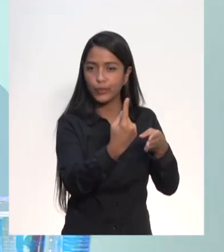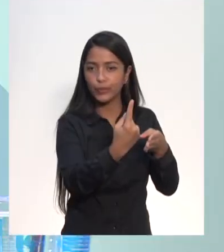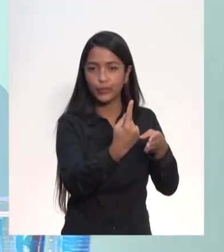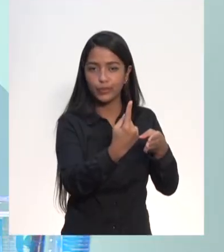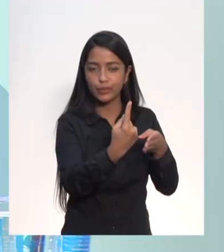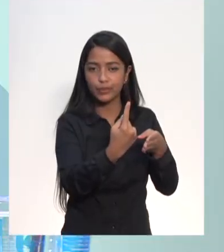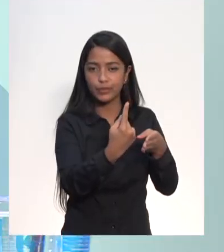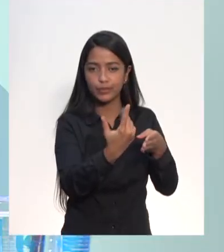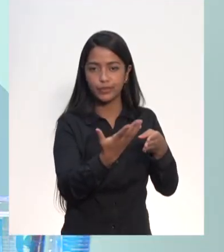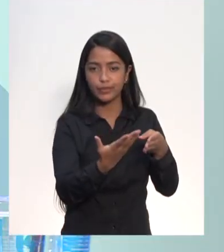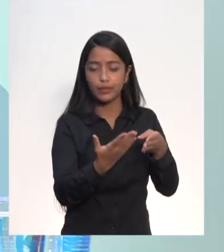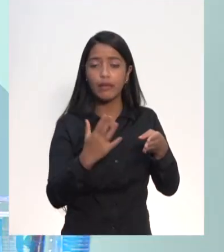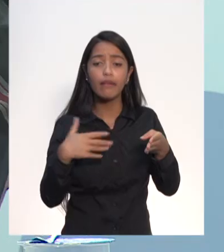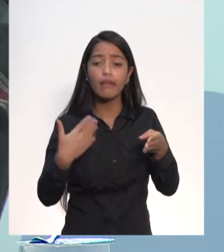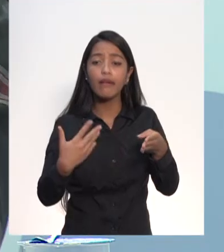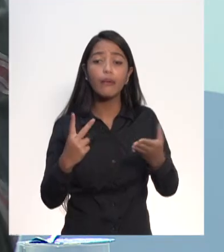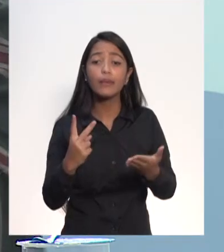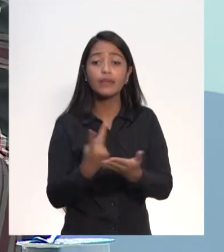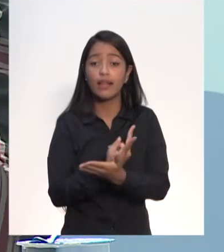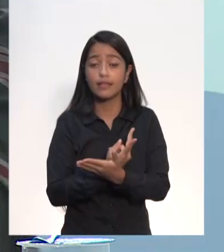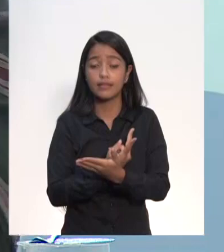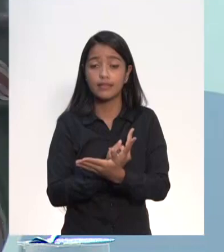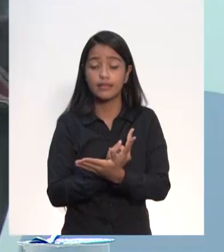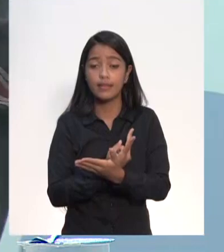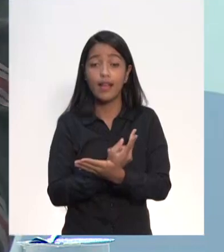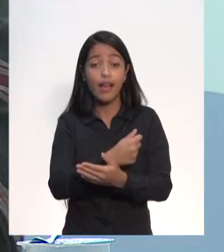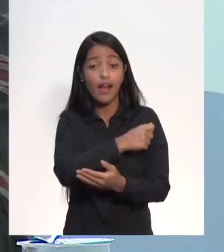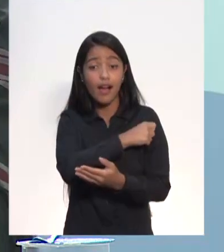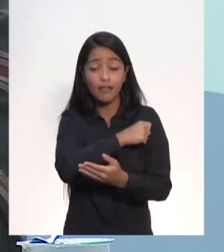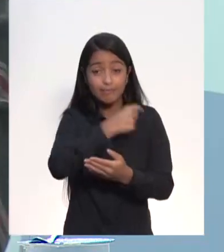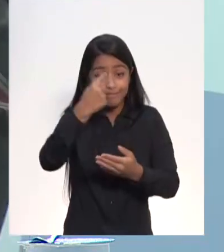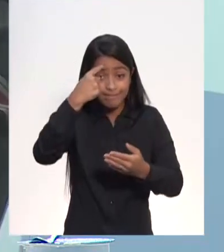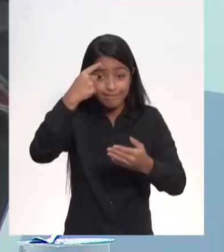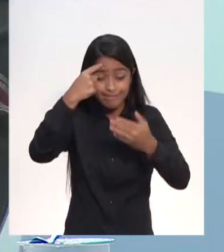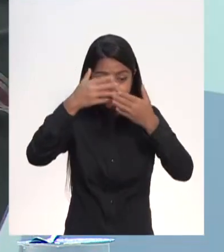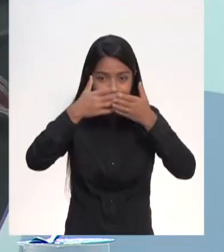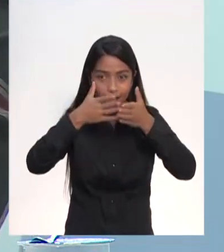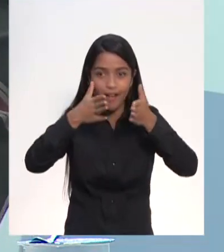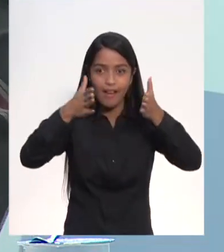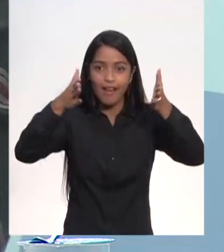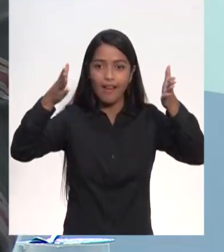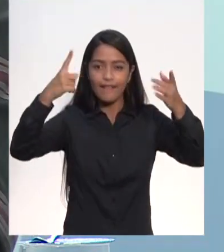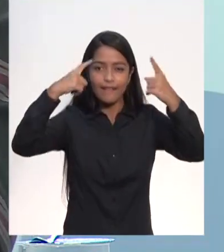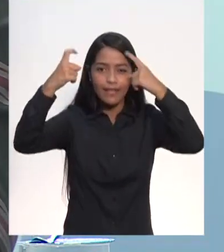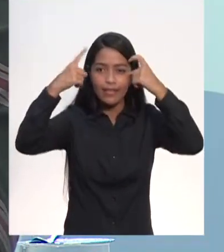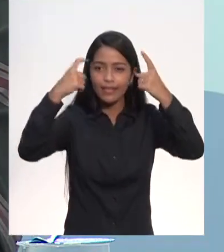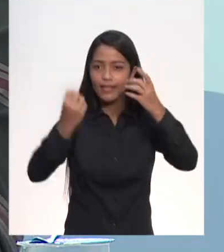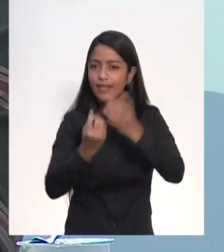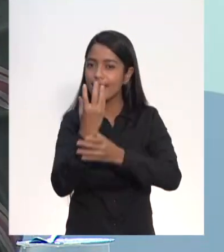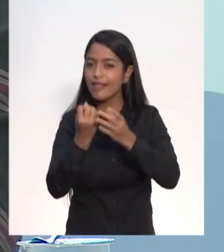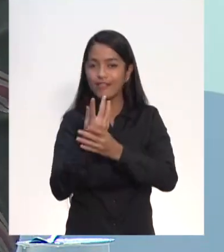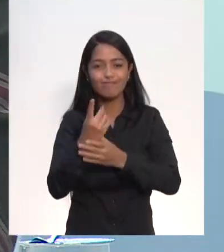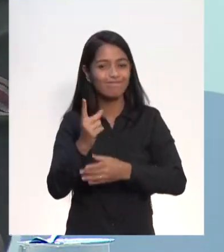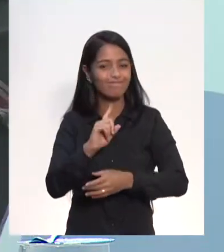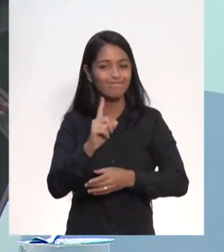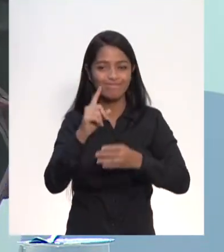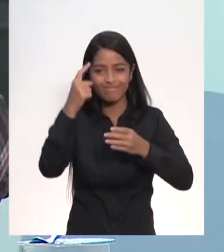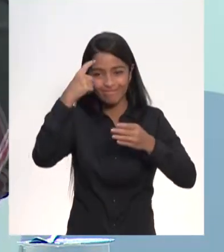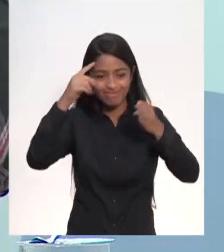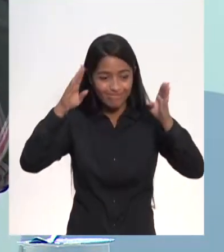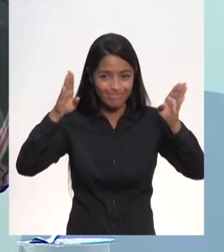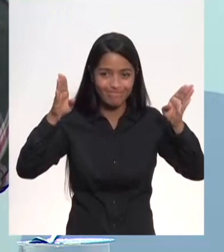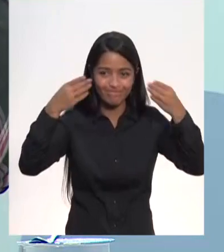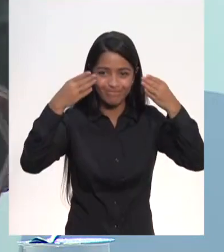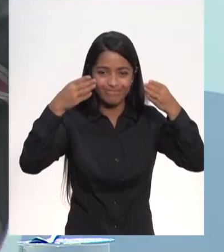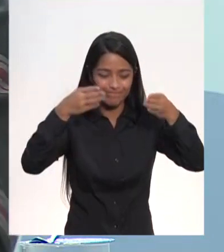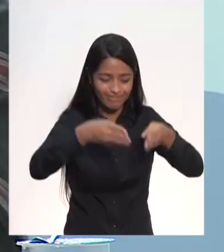de resolução, isso acaba diminuindo muito o espaço de criação dele. Às vezes ele sem querer